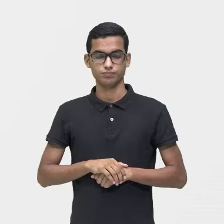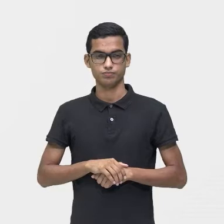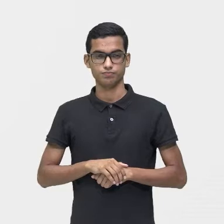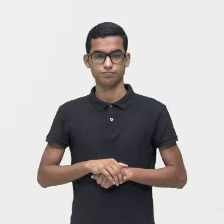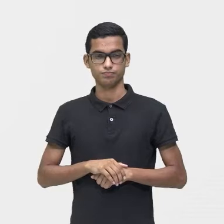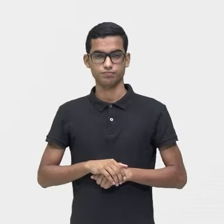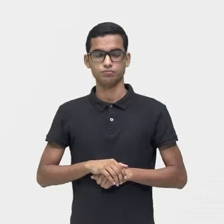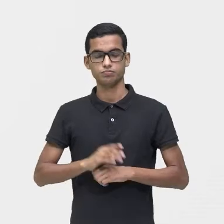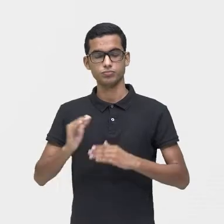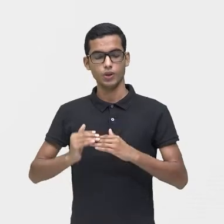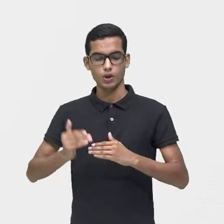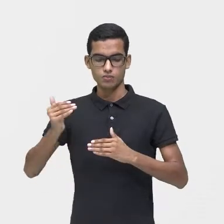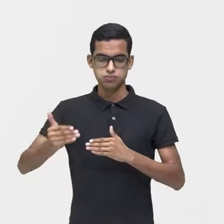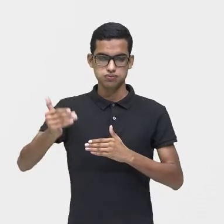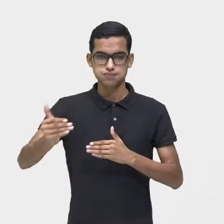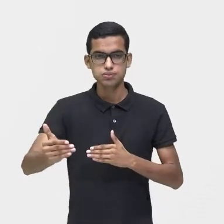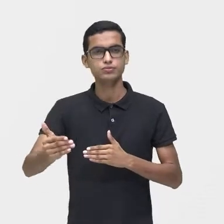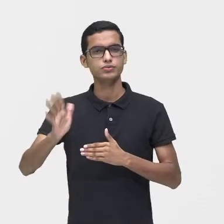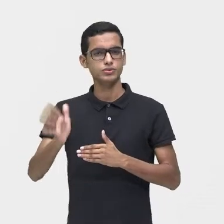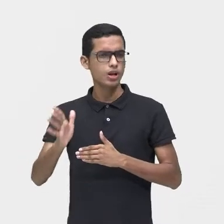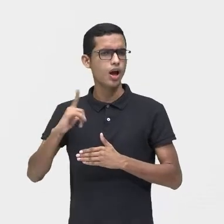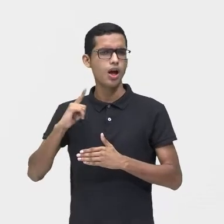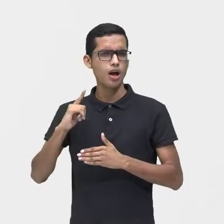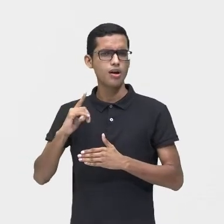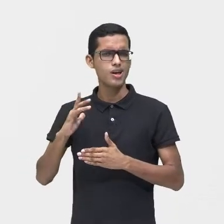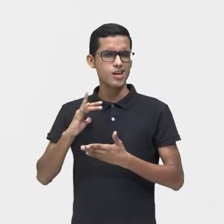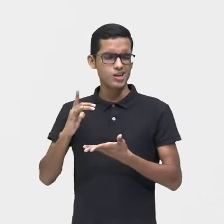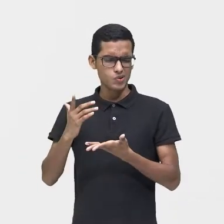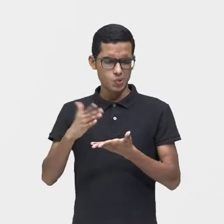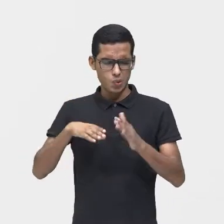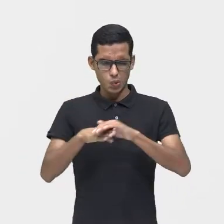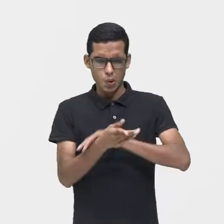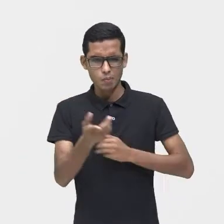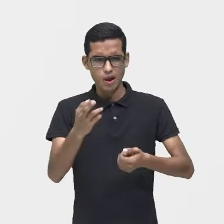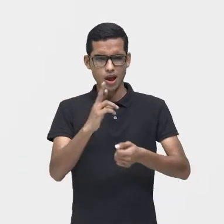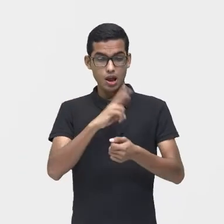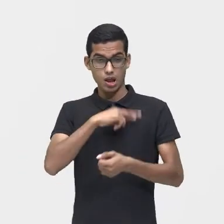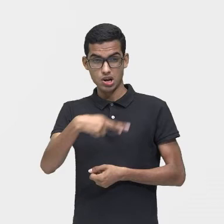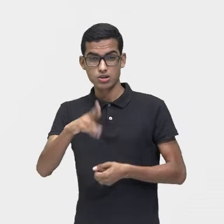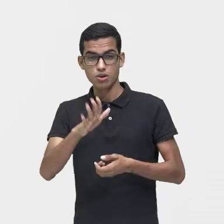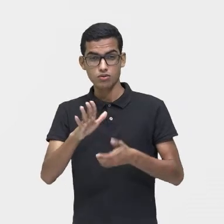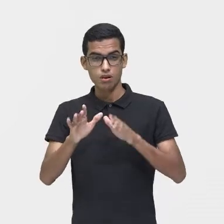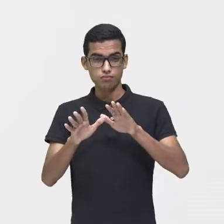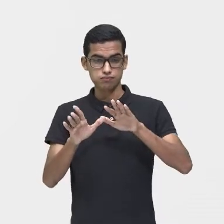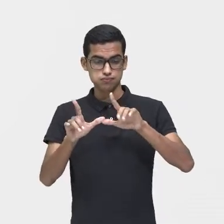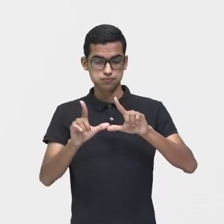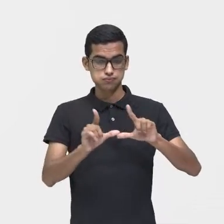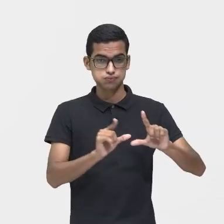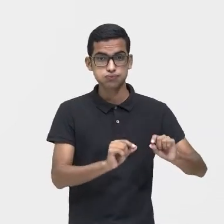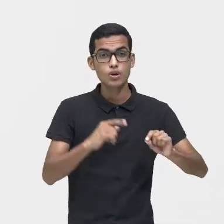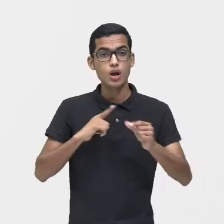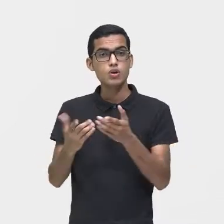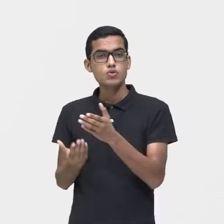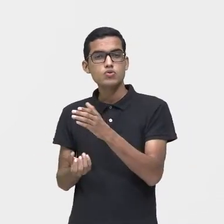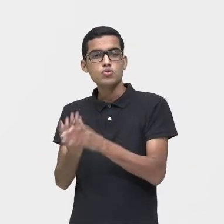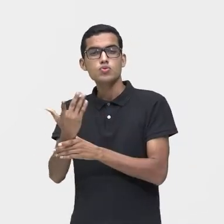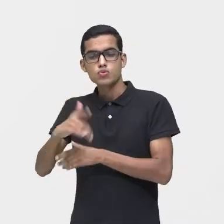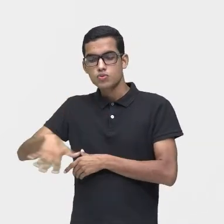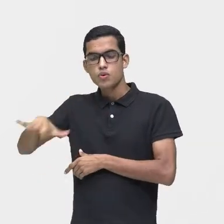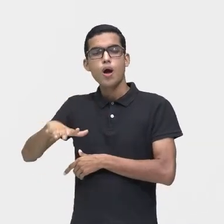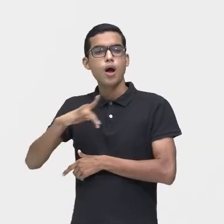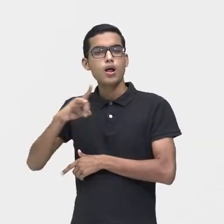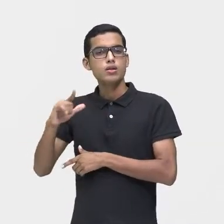já perdendo o costume religioso, as danças apareceram na Grécia, em virtude das comemorações aos